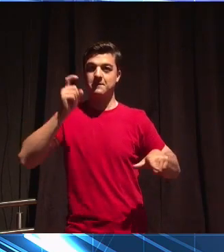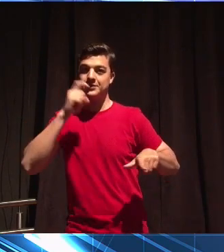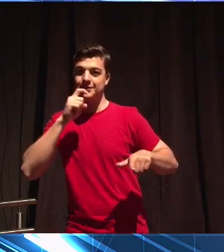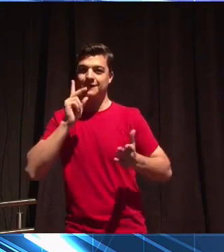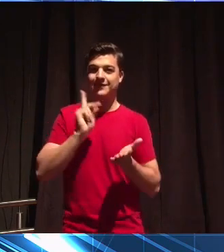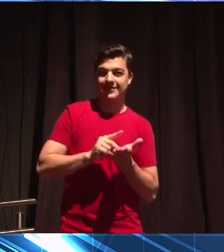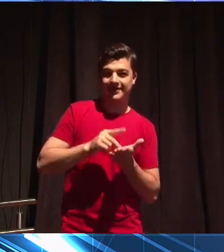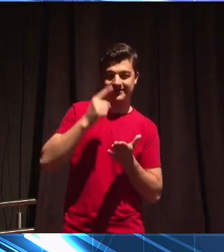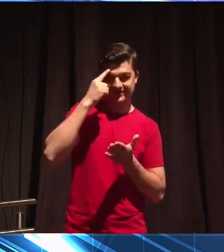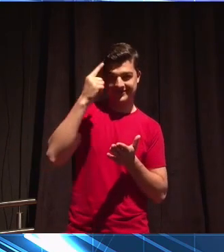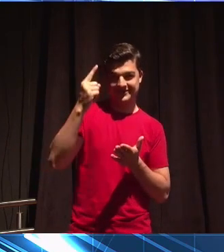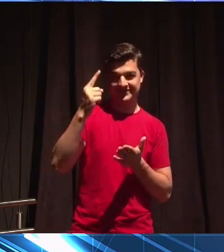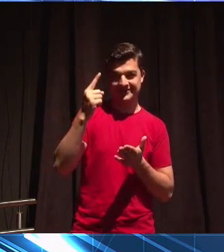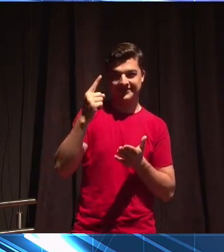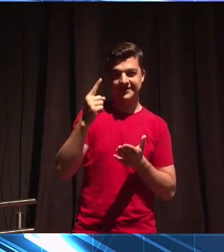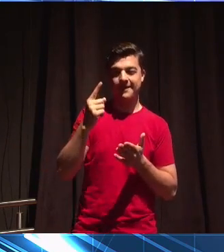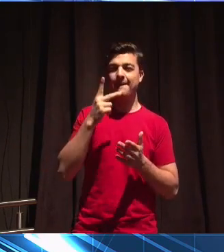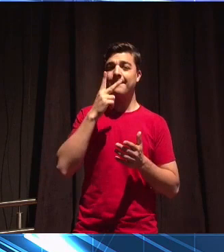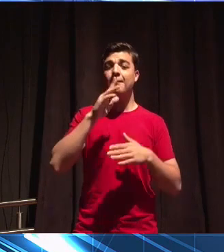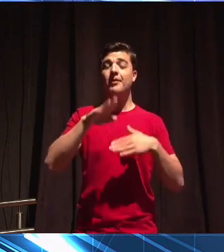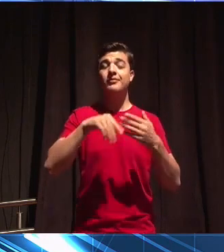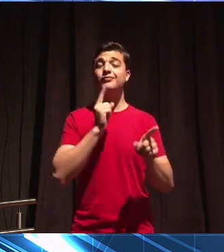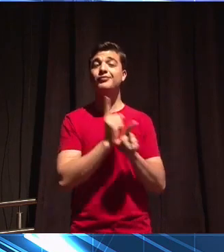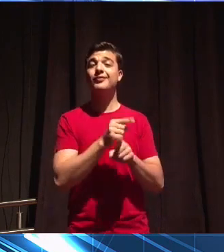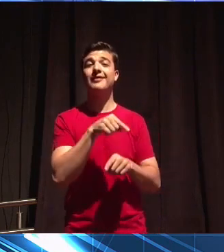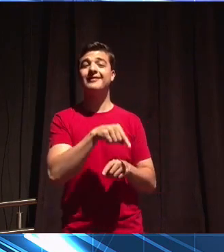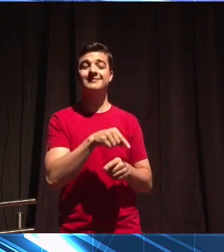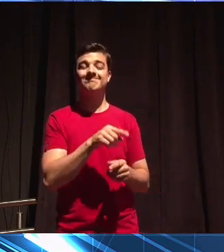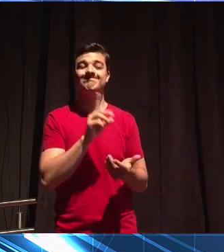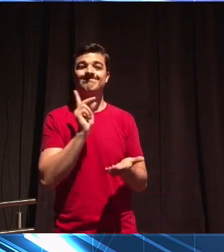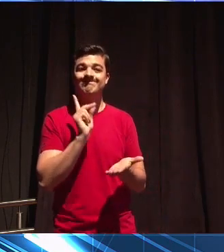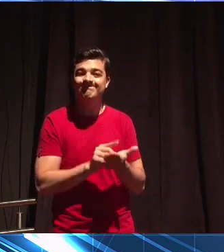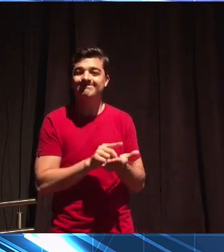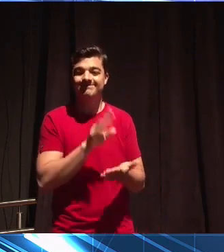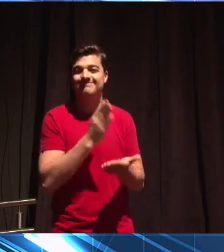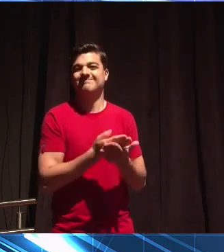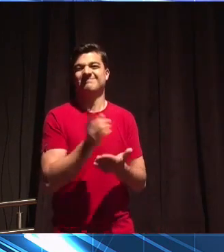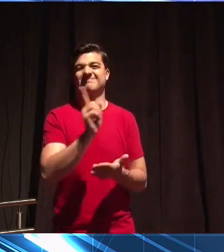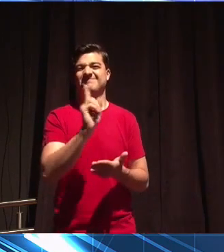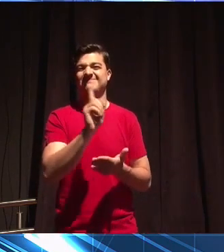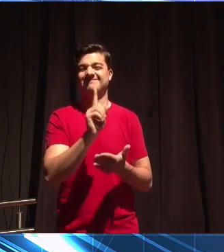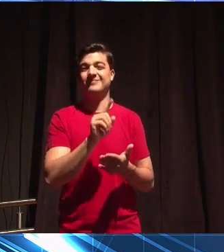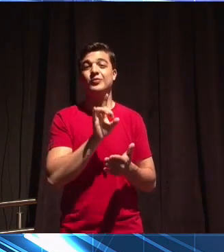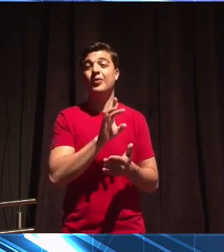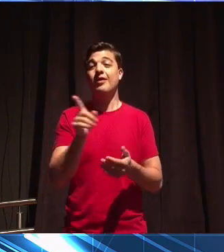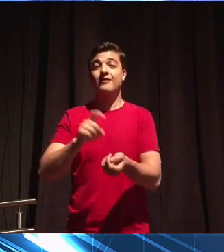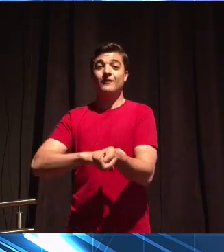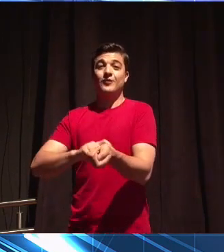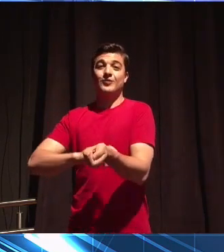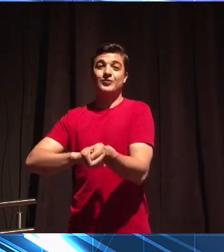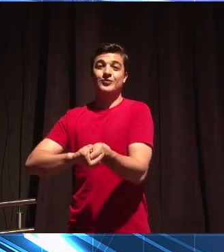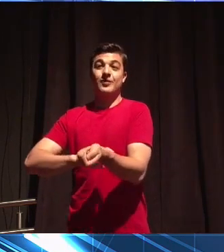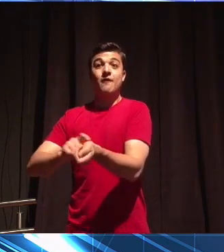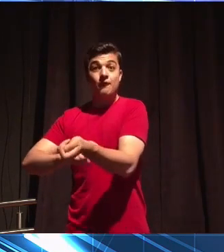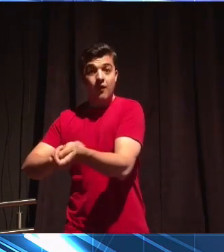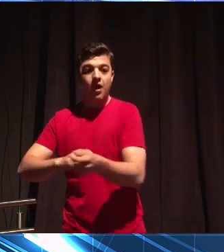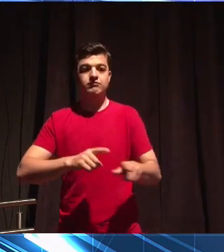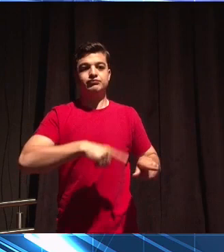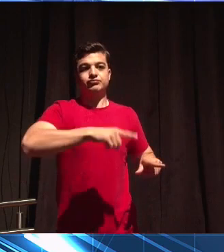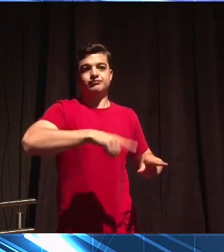A gente não utiliza polígrafo. Será que a gente poderia, como uma prova única, por que a gente poderia ou não utilizar uma modelagem